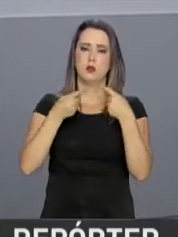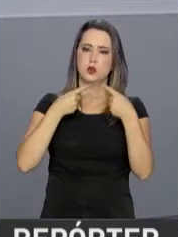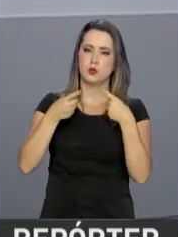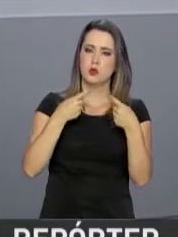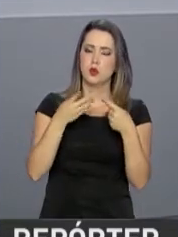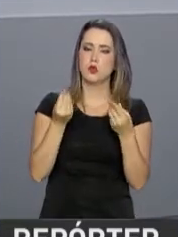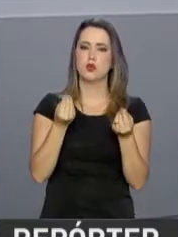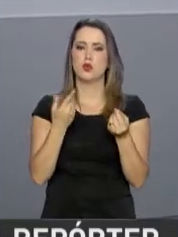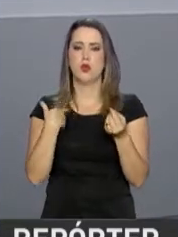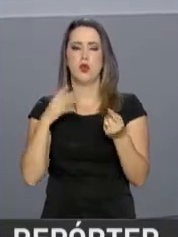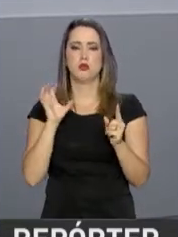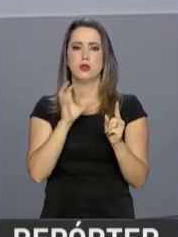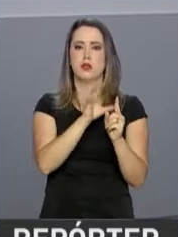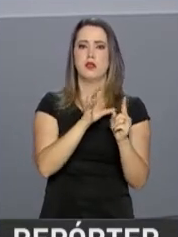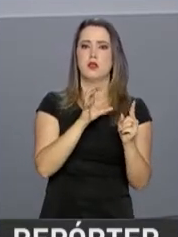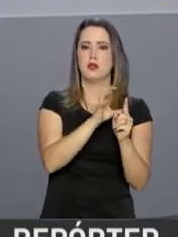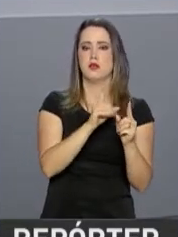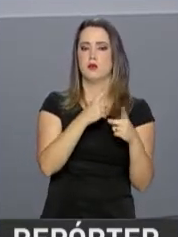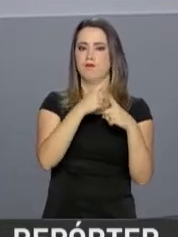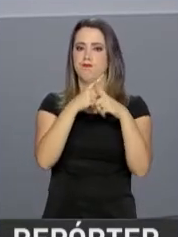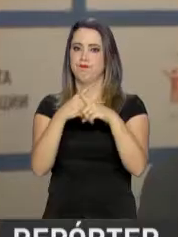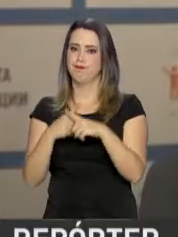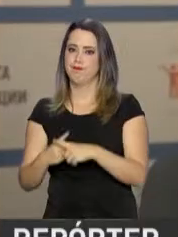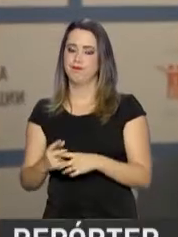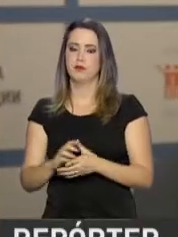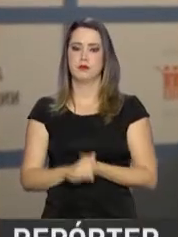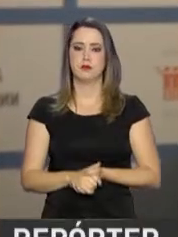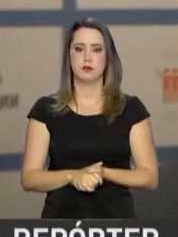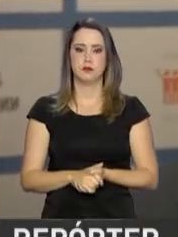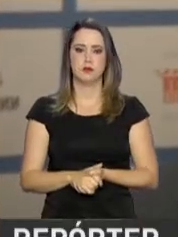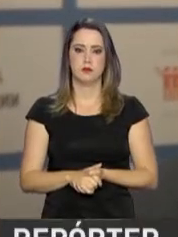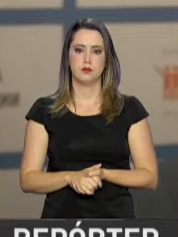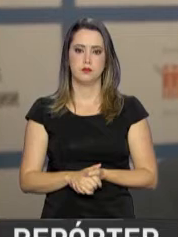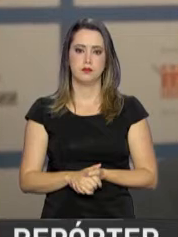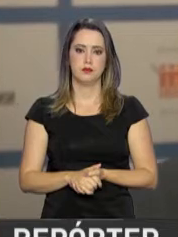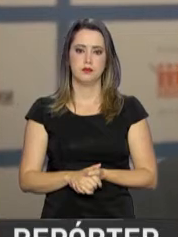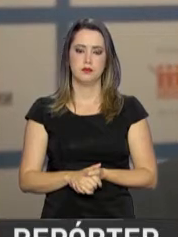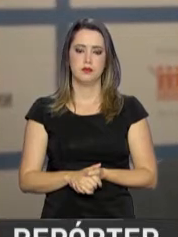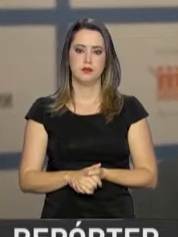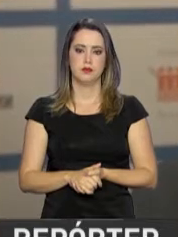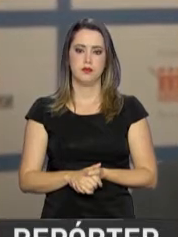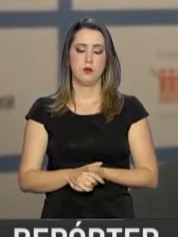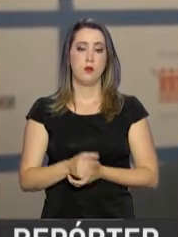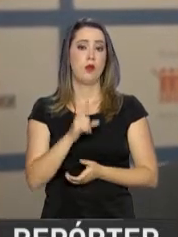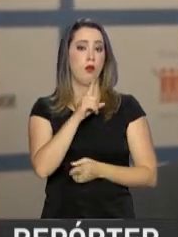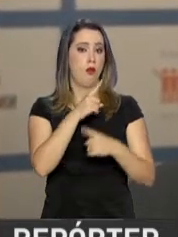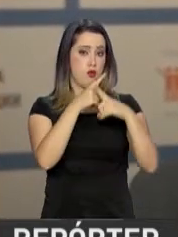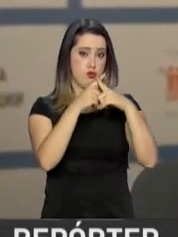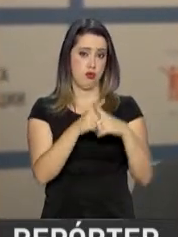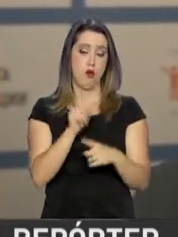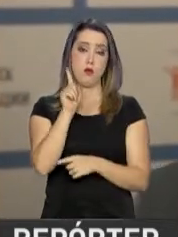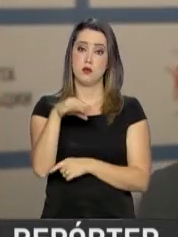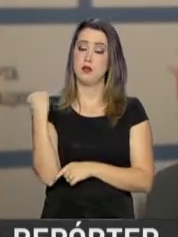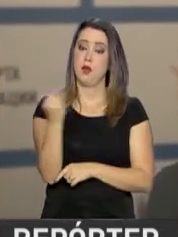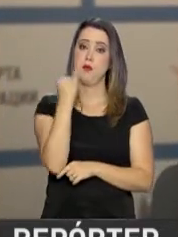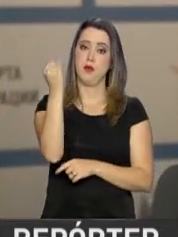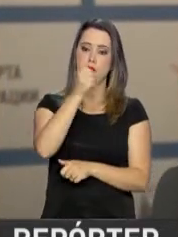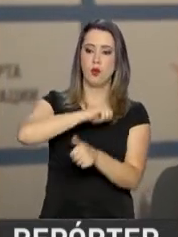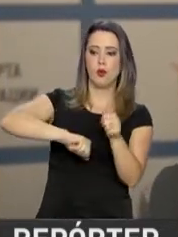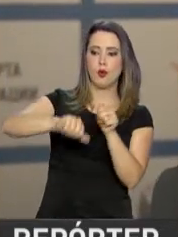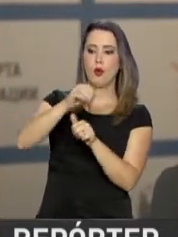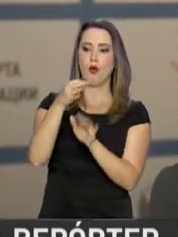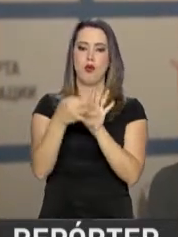resultados em competições esportivas. eventos como esse são muito importantes, são trocas de